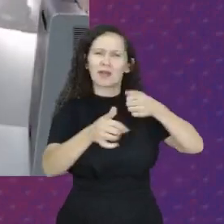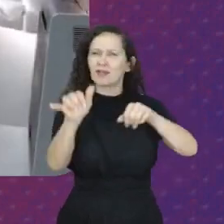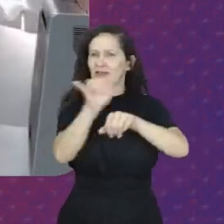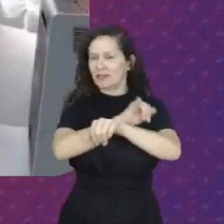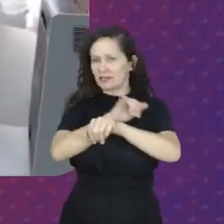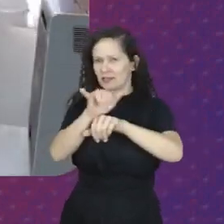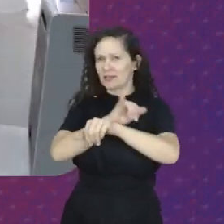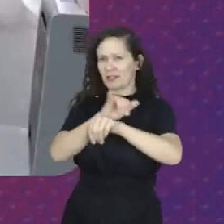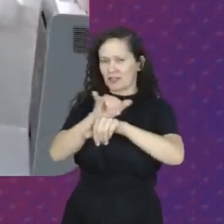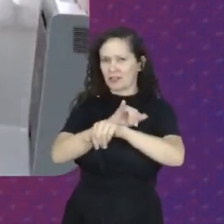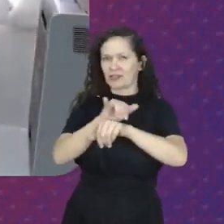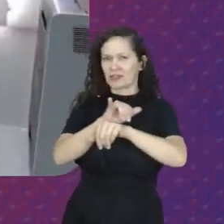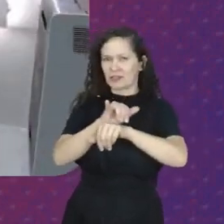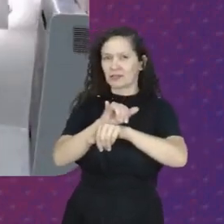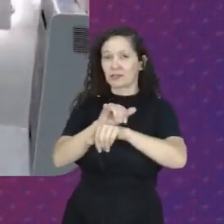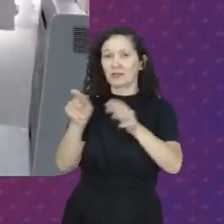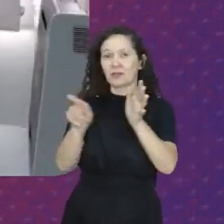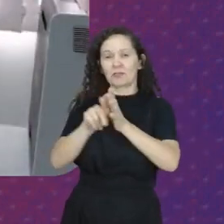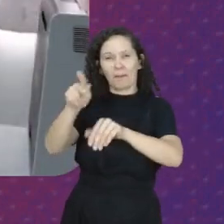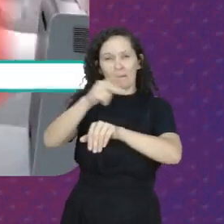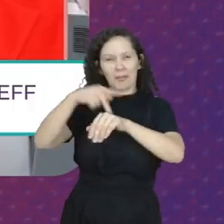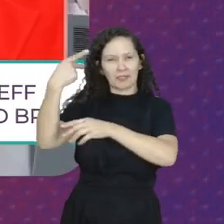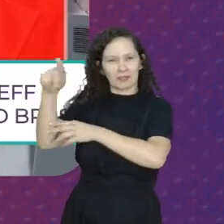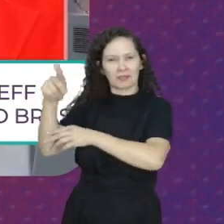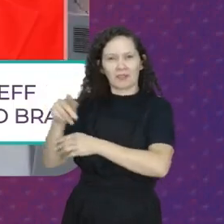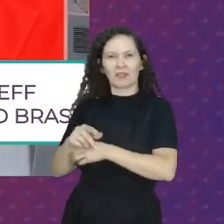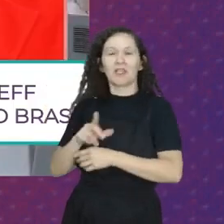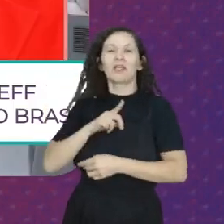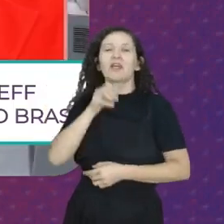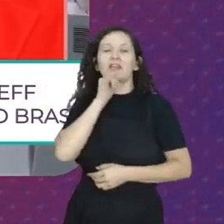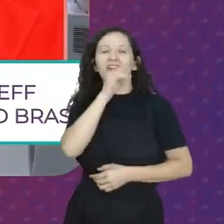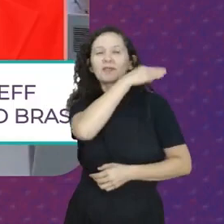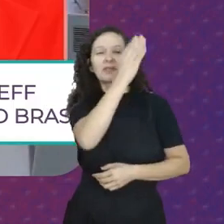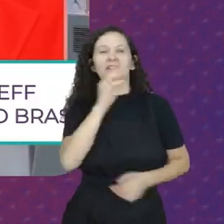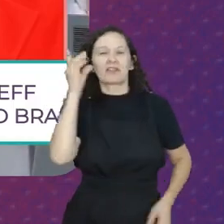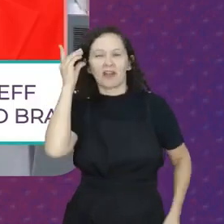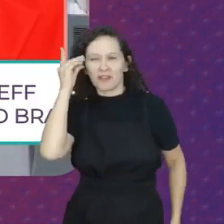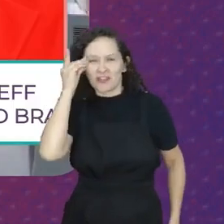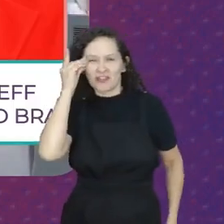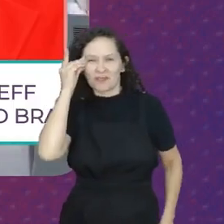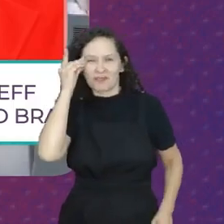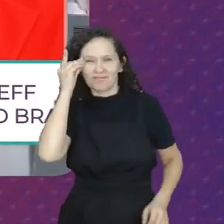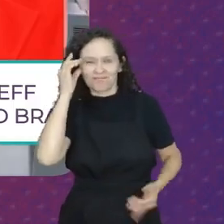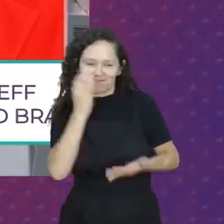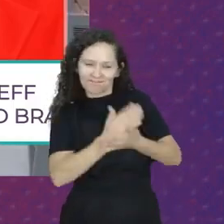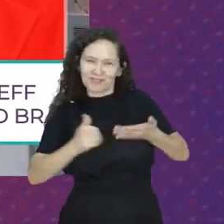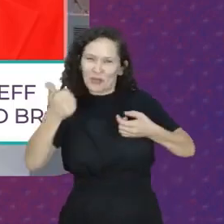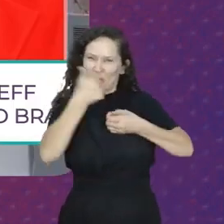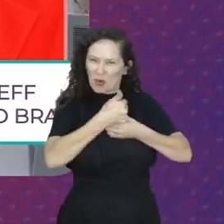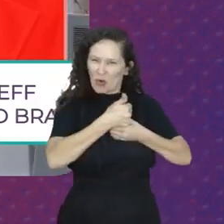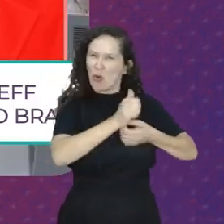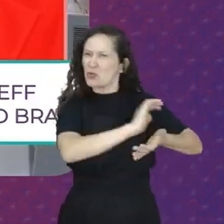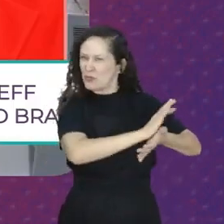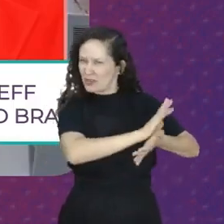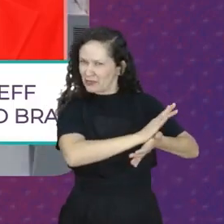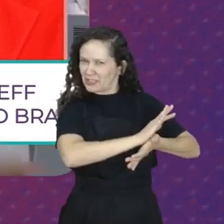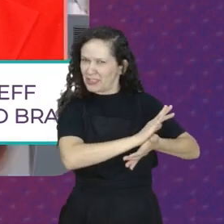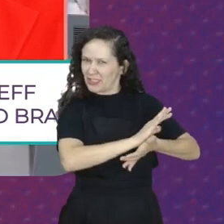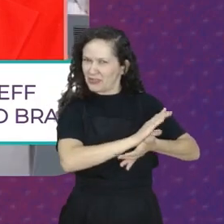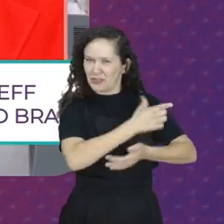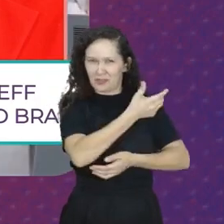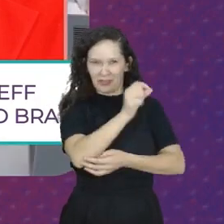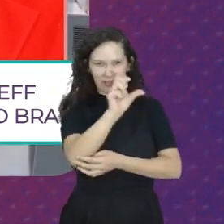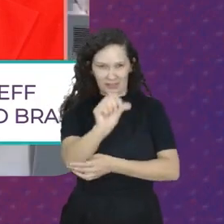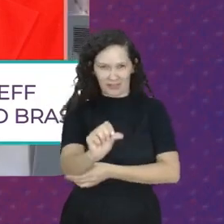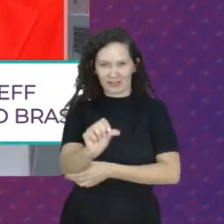estratégicos, né, dos seus países. Nós tínhamos a Dilma Rousseff, que sofreu um golpe misógino e de classe em